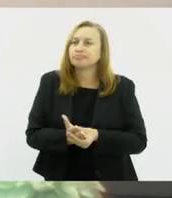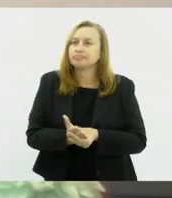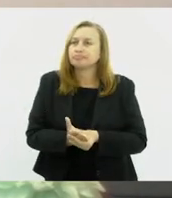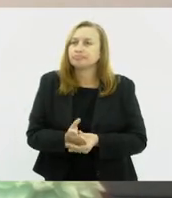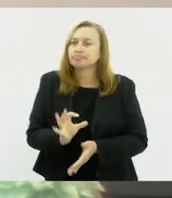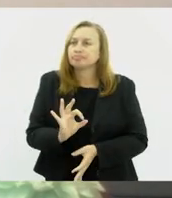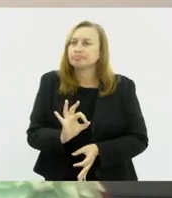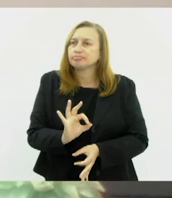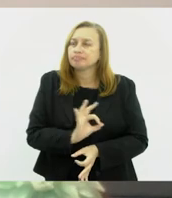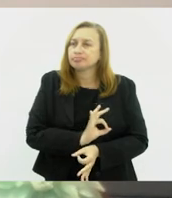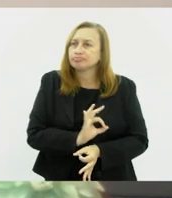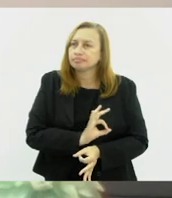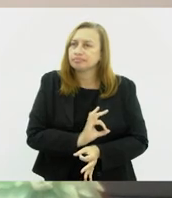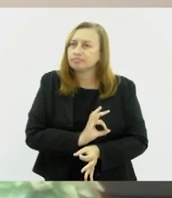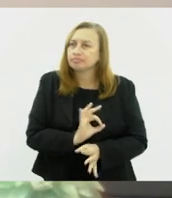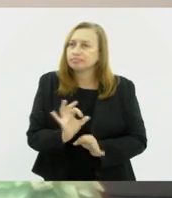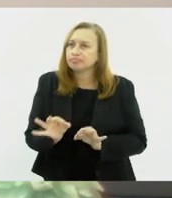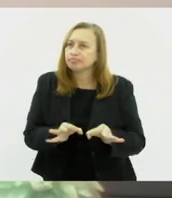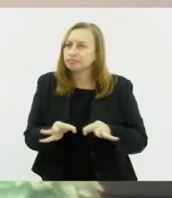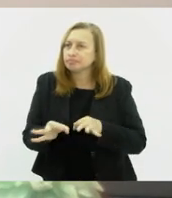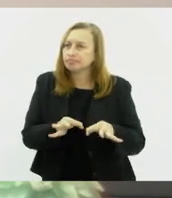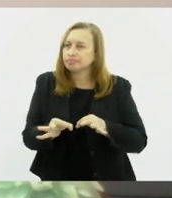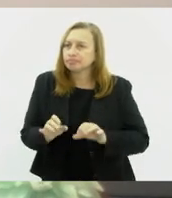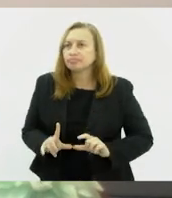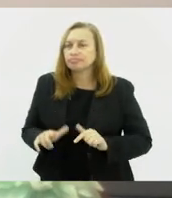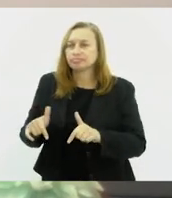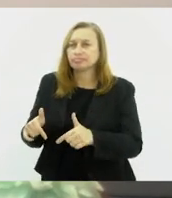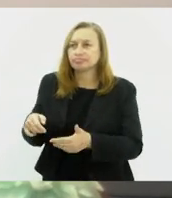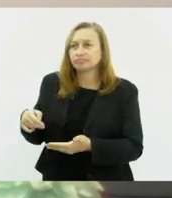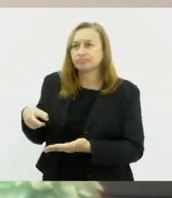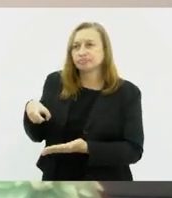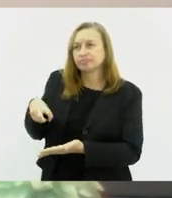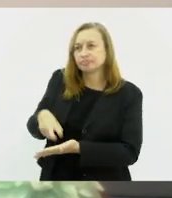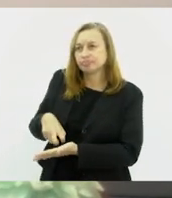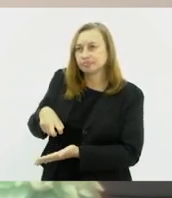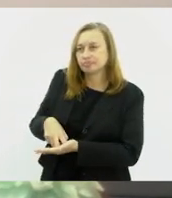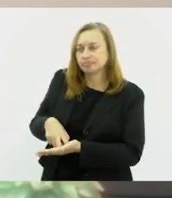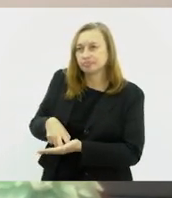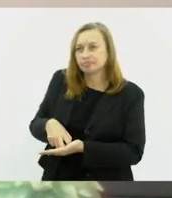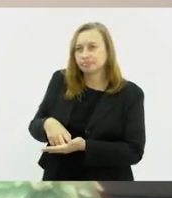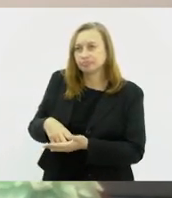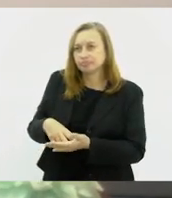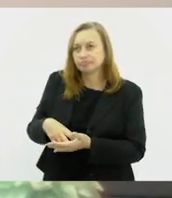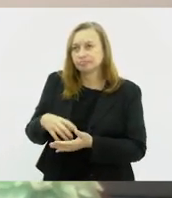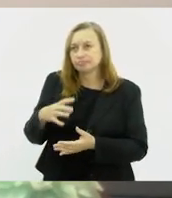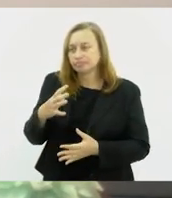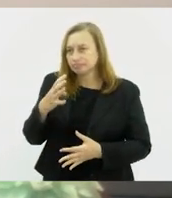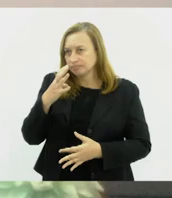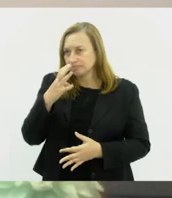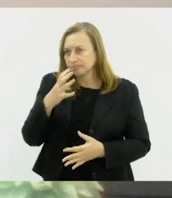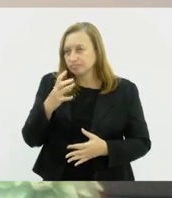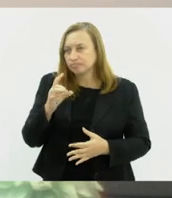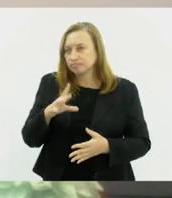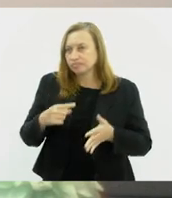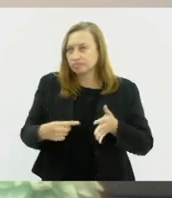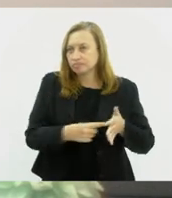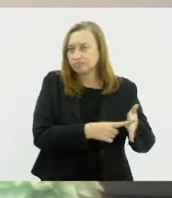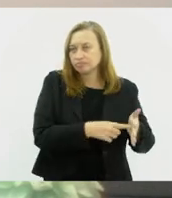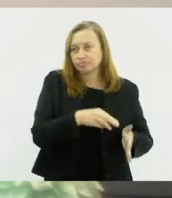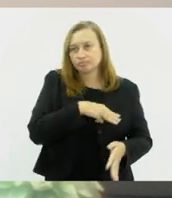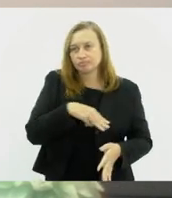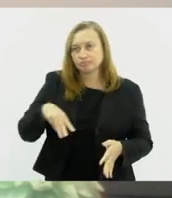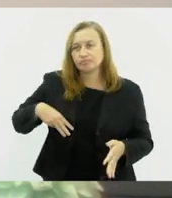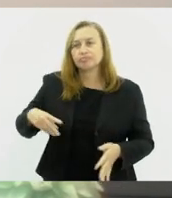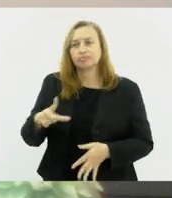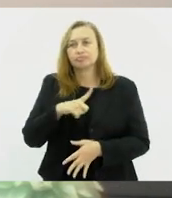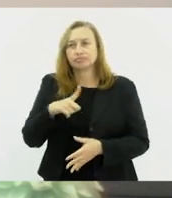é preparar a ação penal a denúncia do Ministério Público Ministério Público só denuncia se tiver o